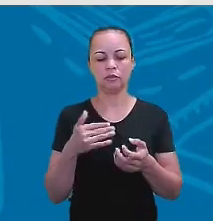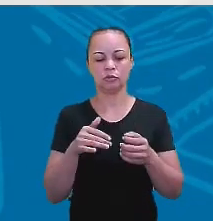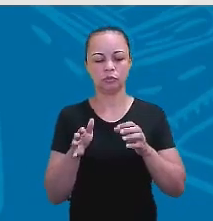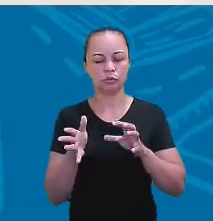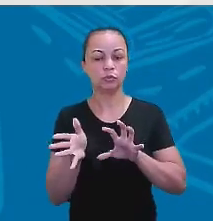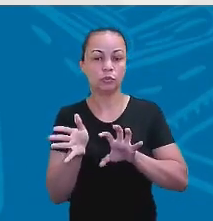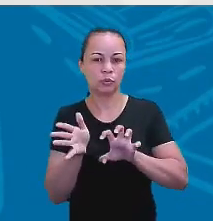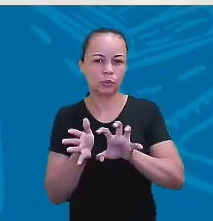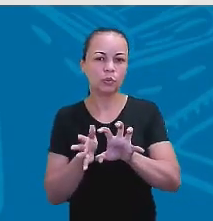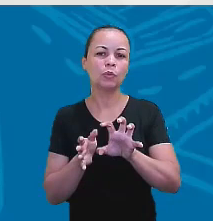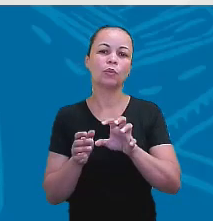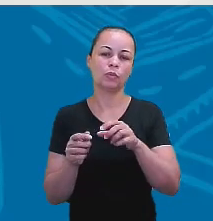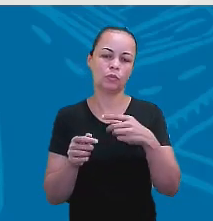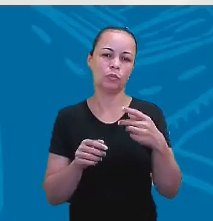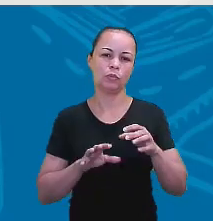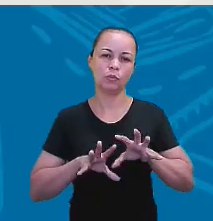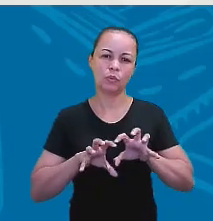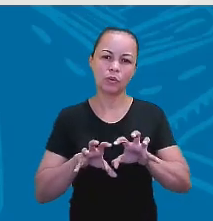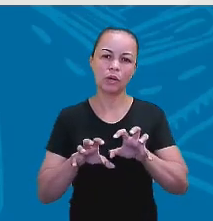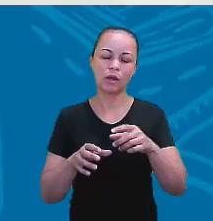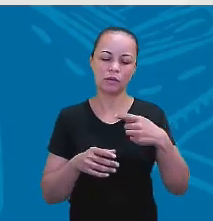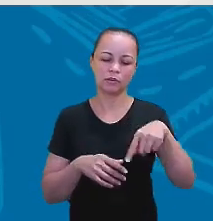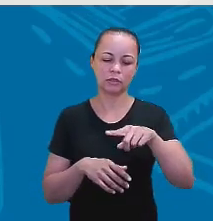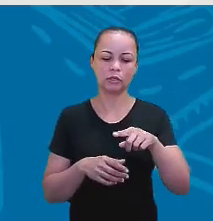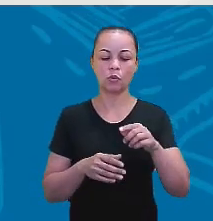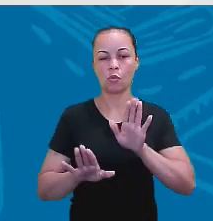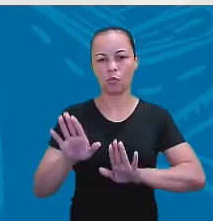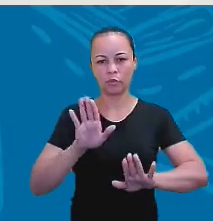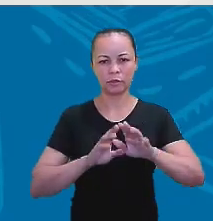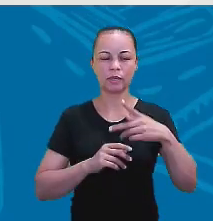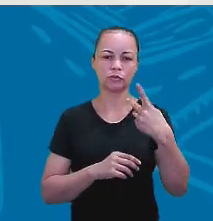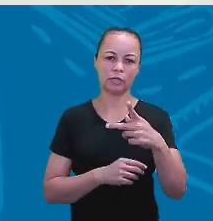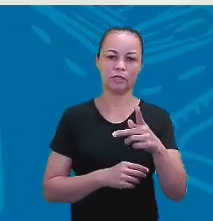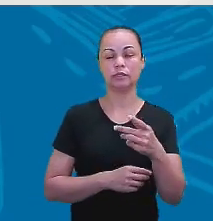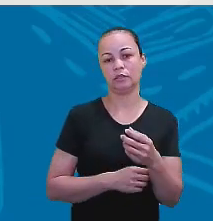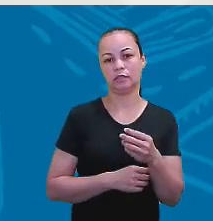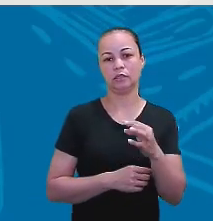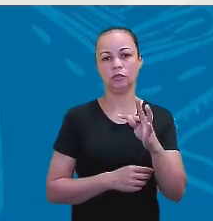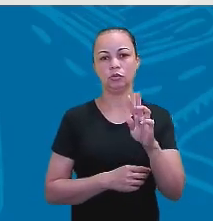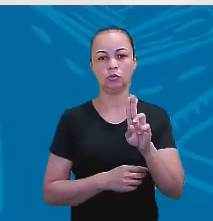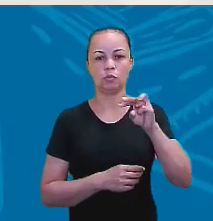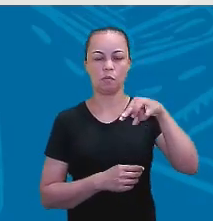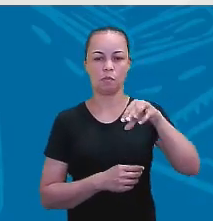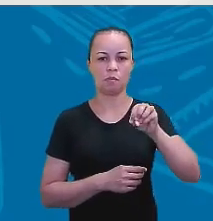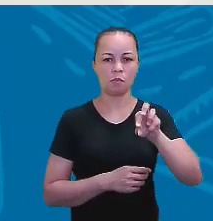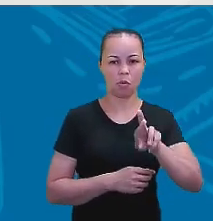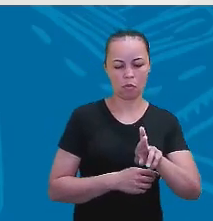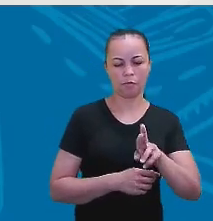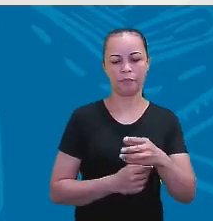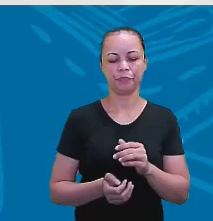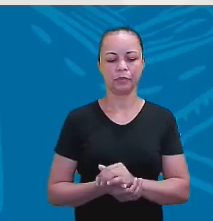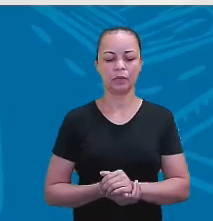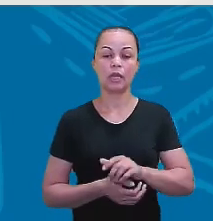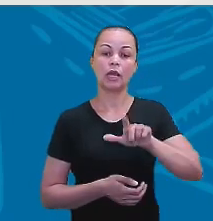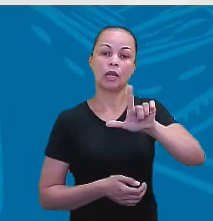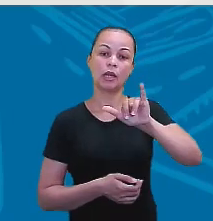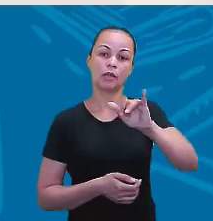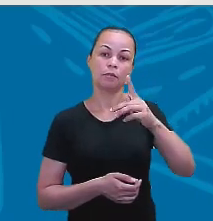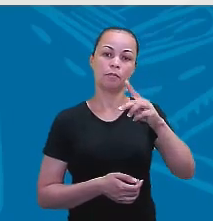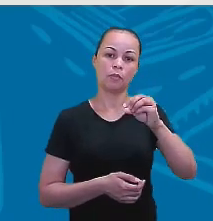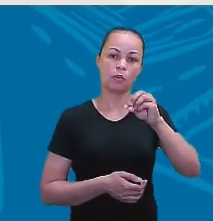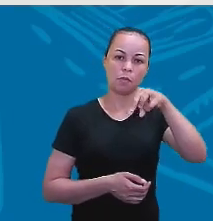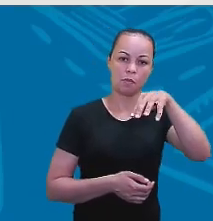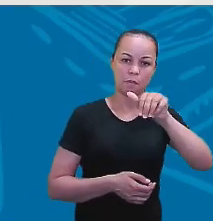Então, há um cuidado maior nesse tipo, justamente, de tumor, porque é um tumor maligno. O lipoma sarcoma